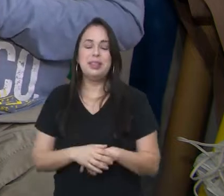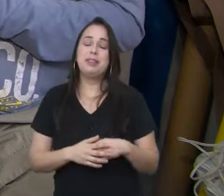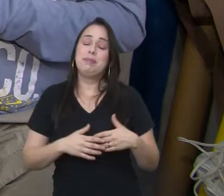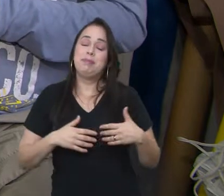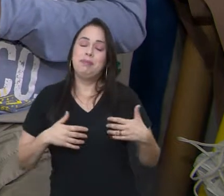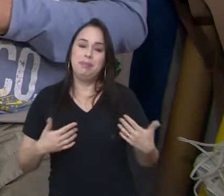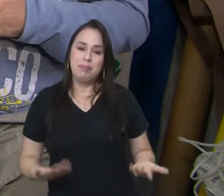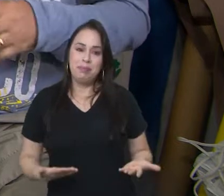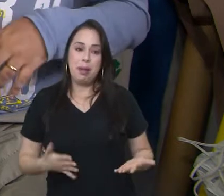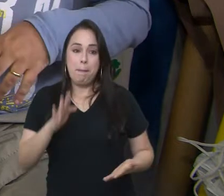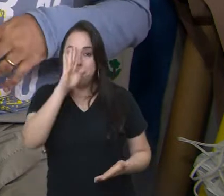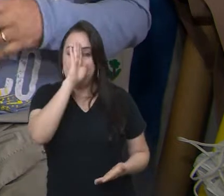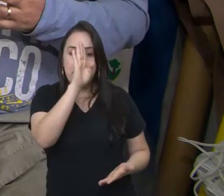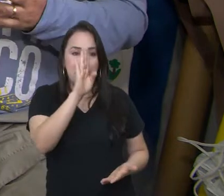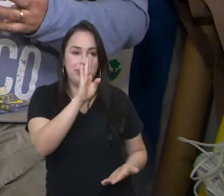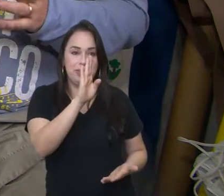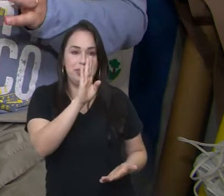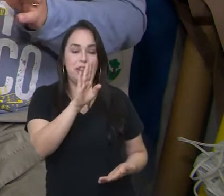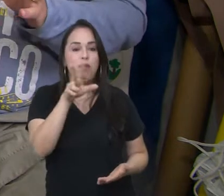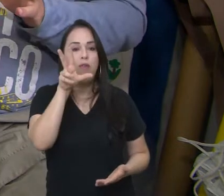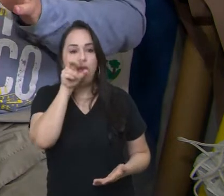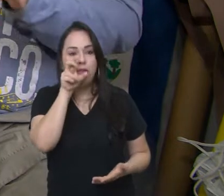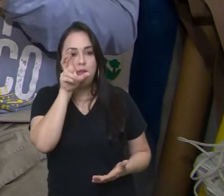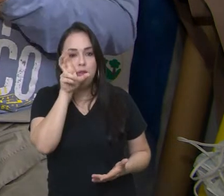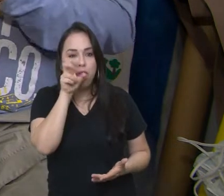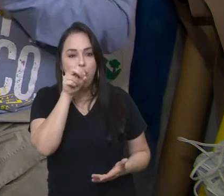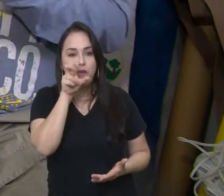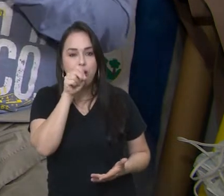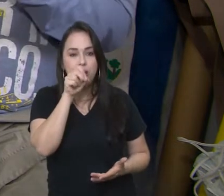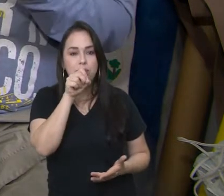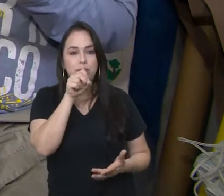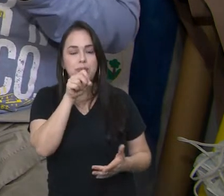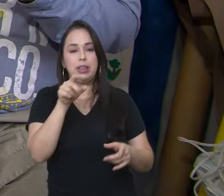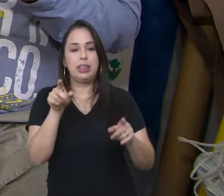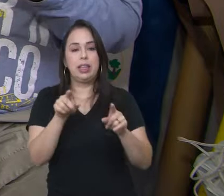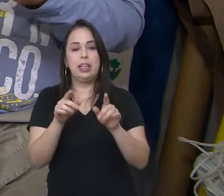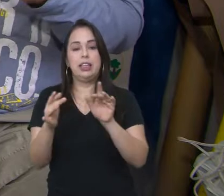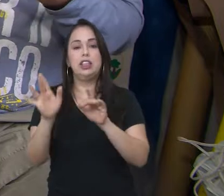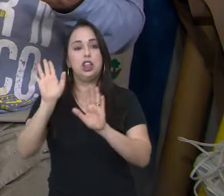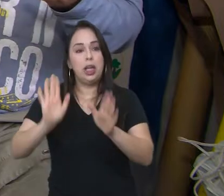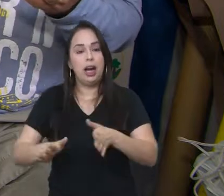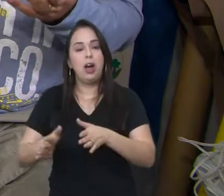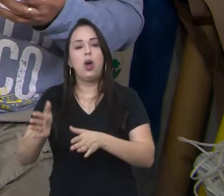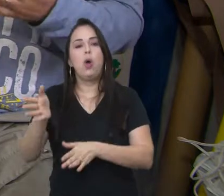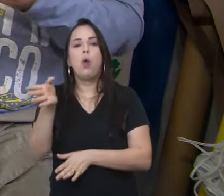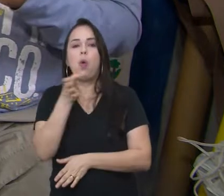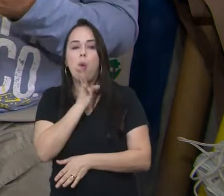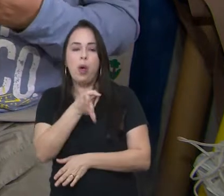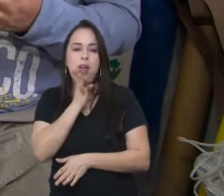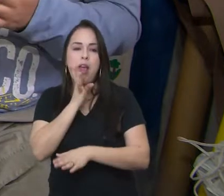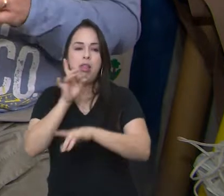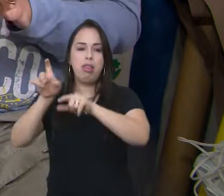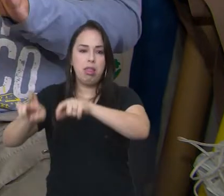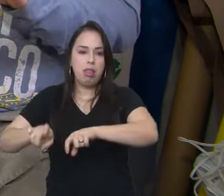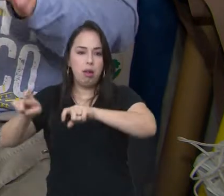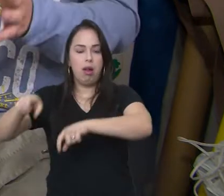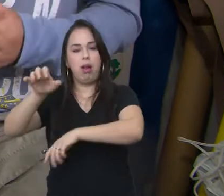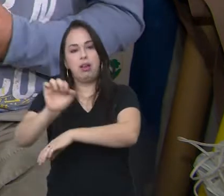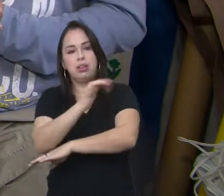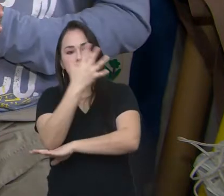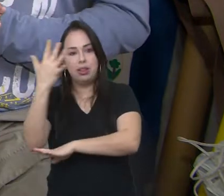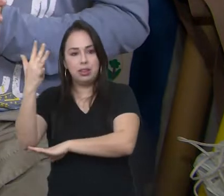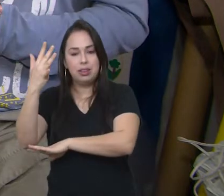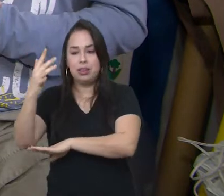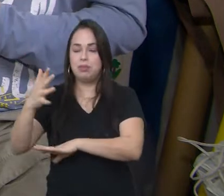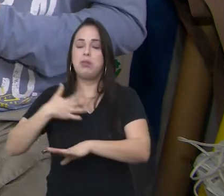então? Então, principalmente os avós, que são pessoas que tiveram contato com a natureza, a roça, eles se